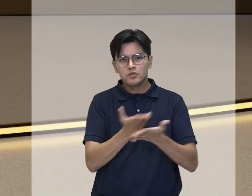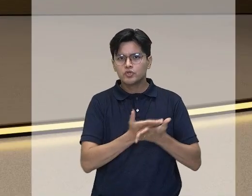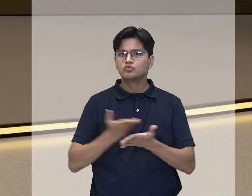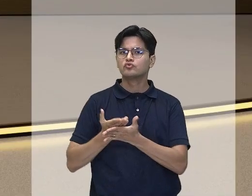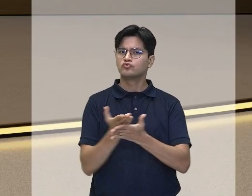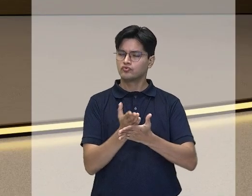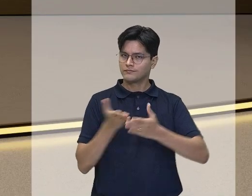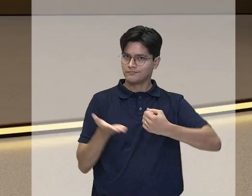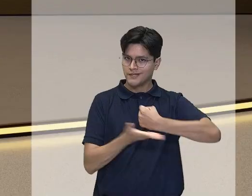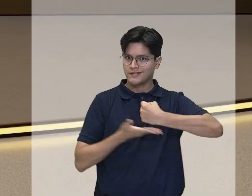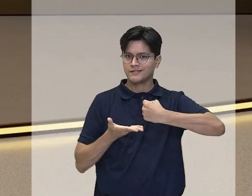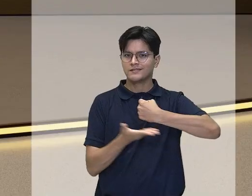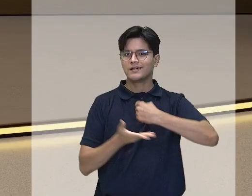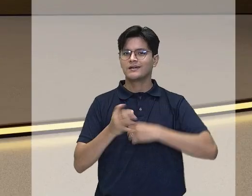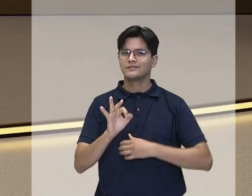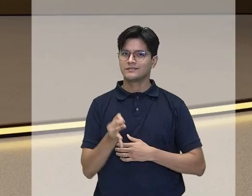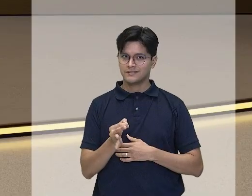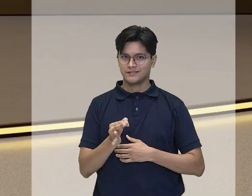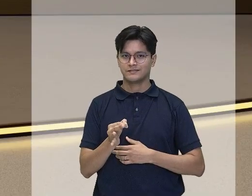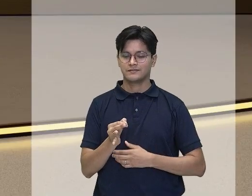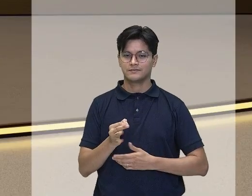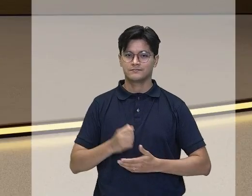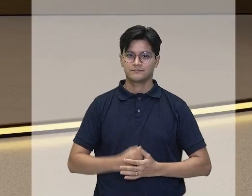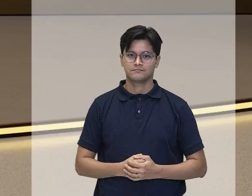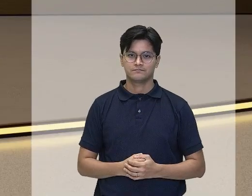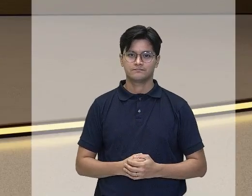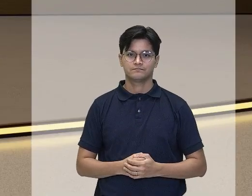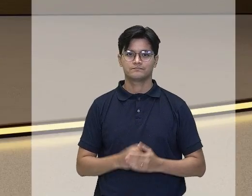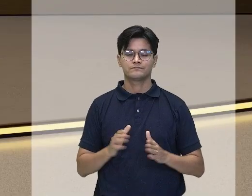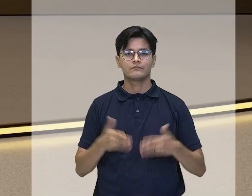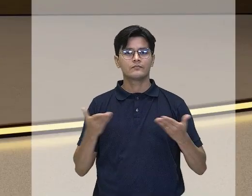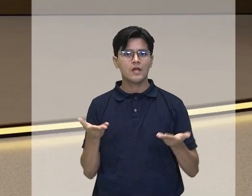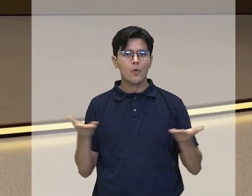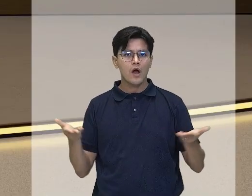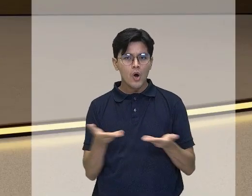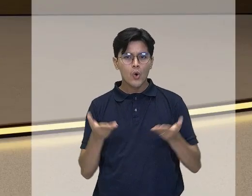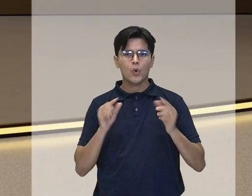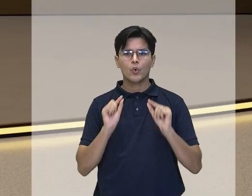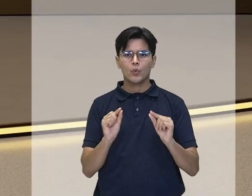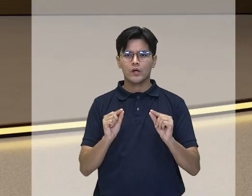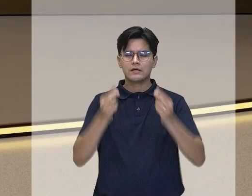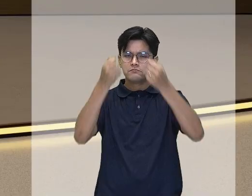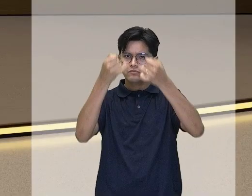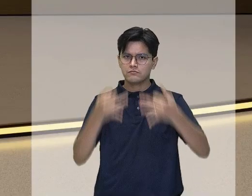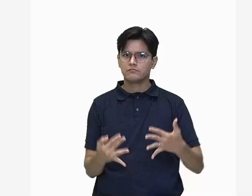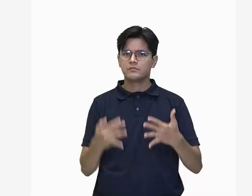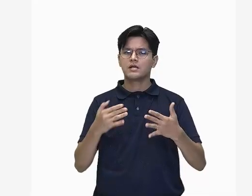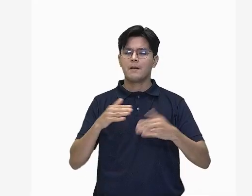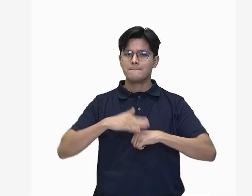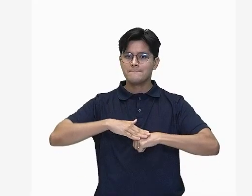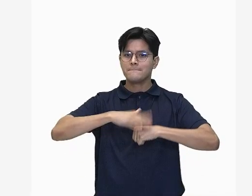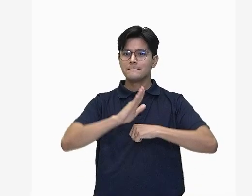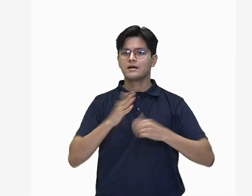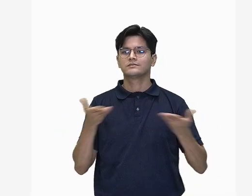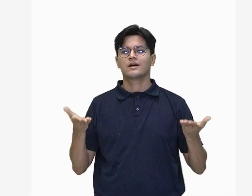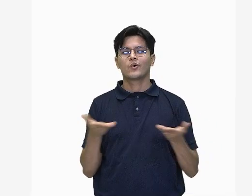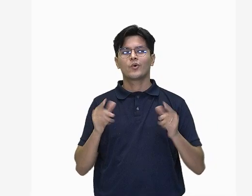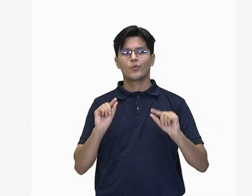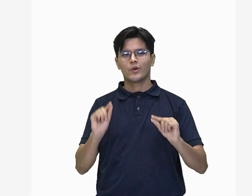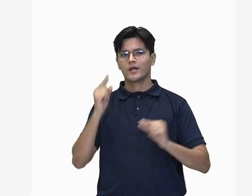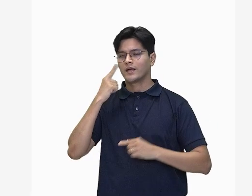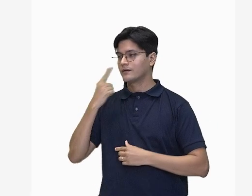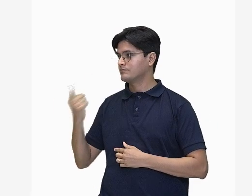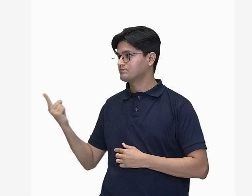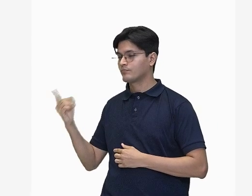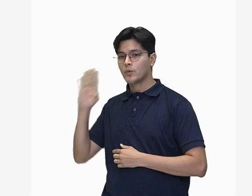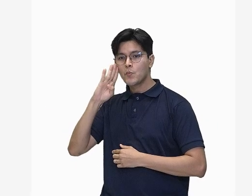qual parte que ele vai estar trabalhando ali no nosso corpo. Mas vamos aprofundar mais sobre isso. Isso mesmo, né? Agora a gente vai observar as principais